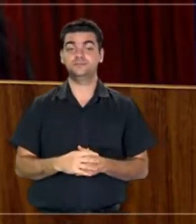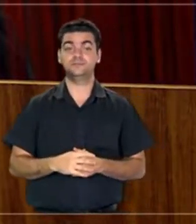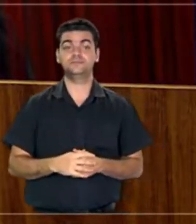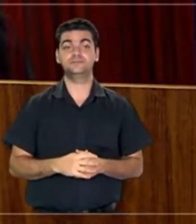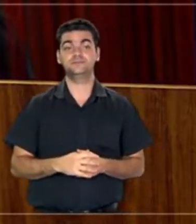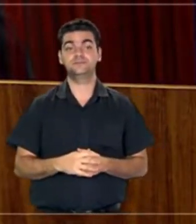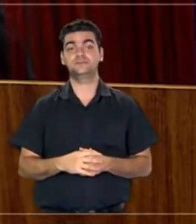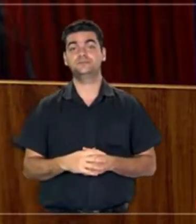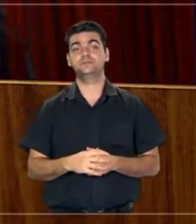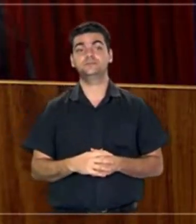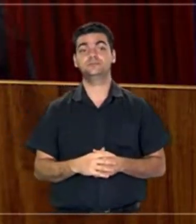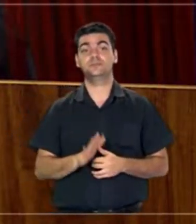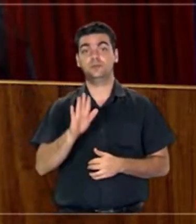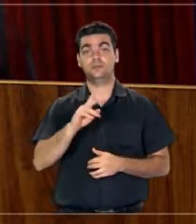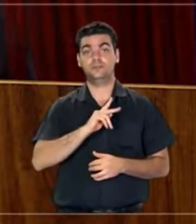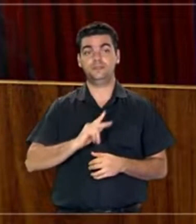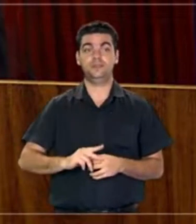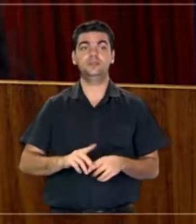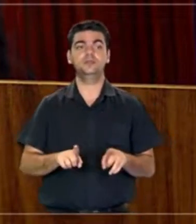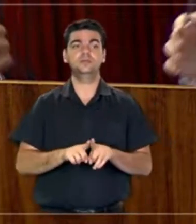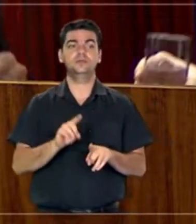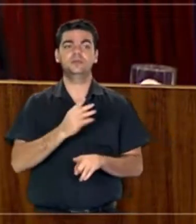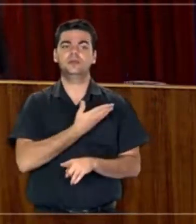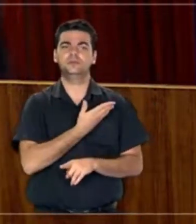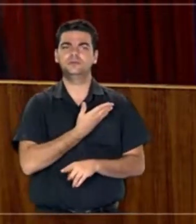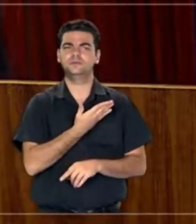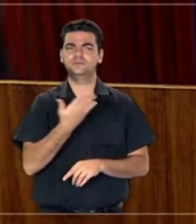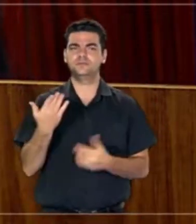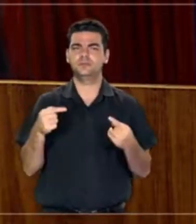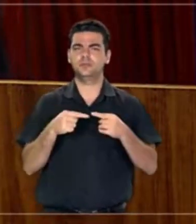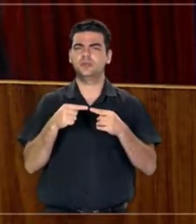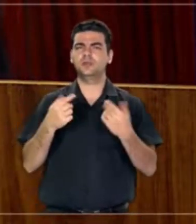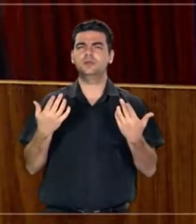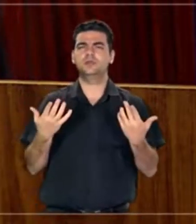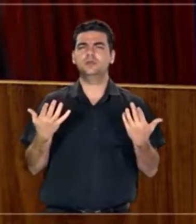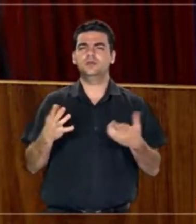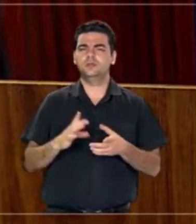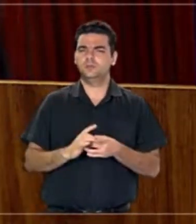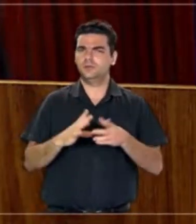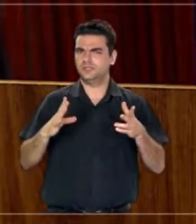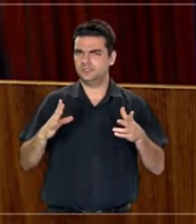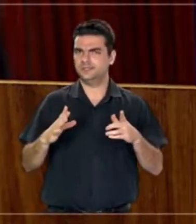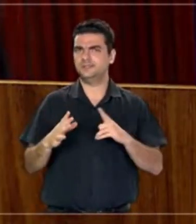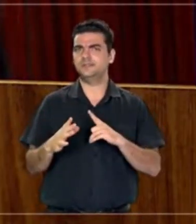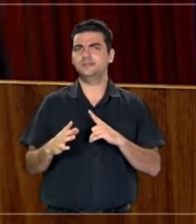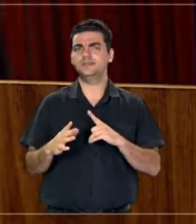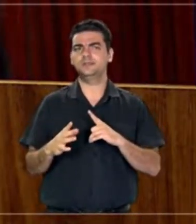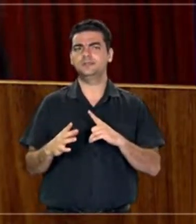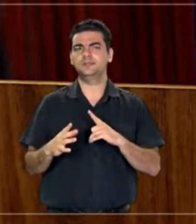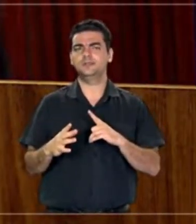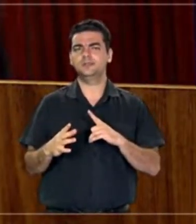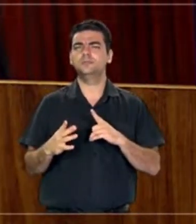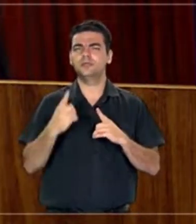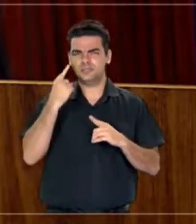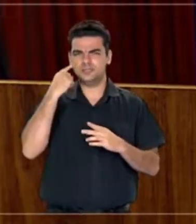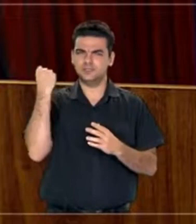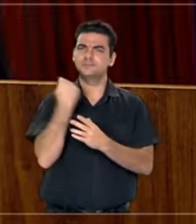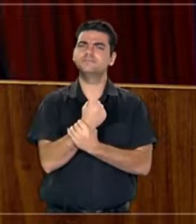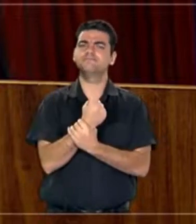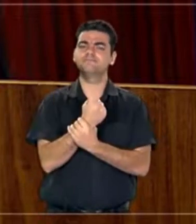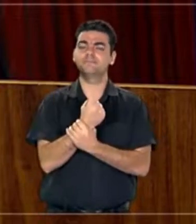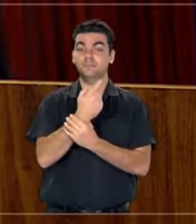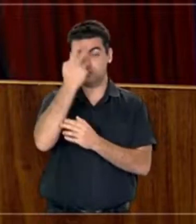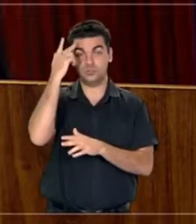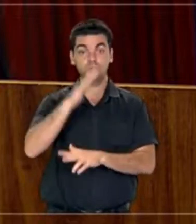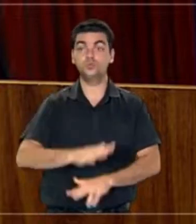fazê-las. Presidente, colegas, a democracia existe para garantir a